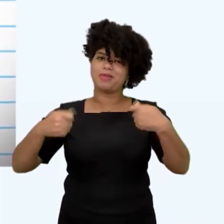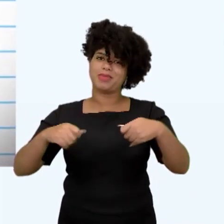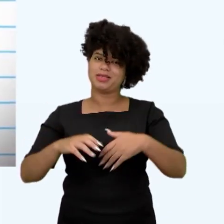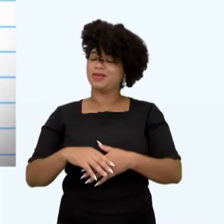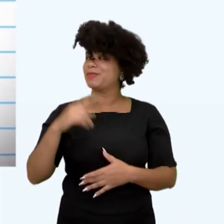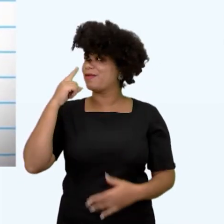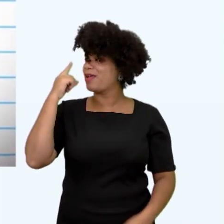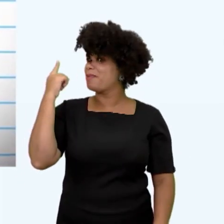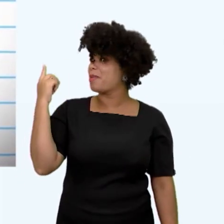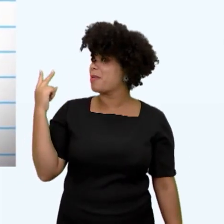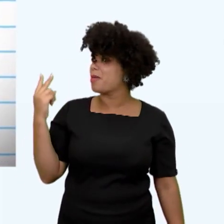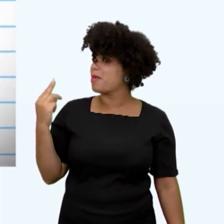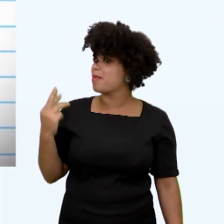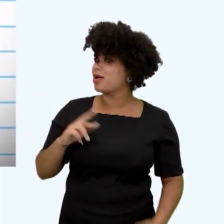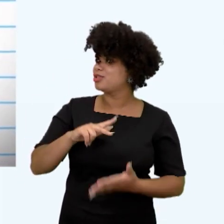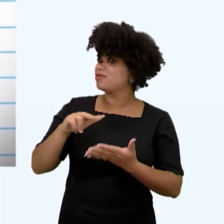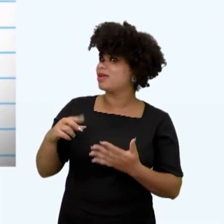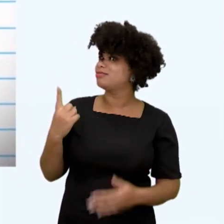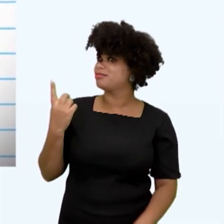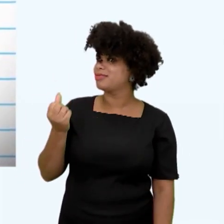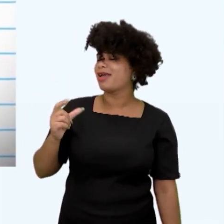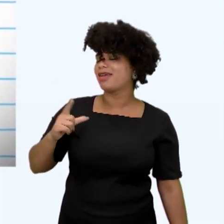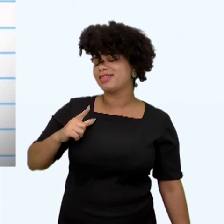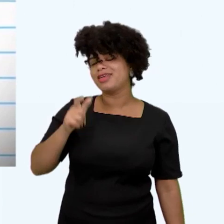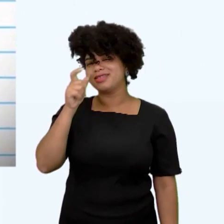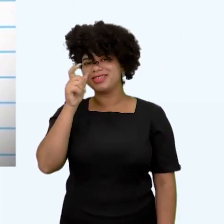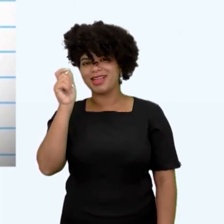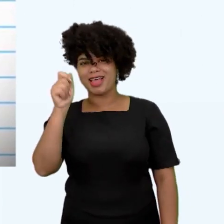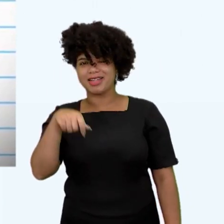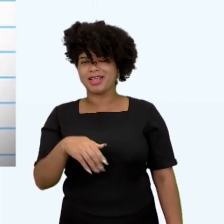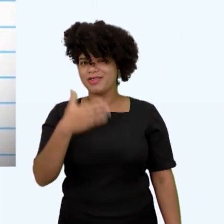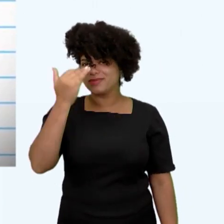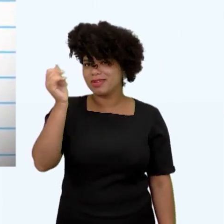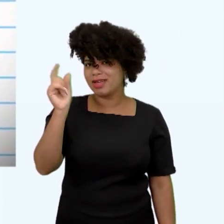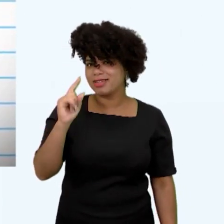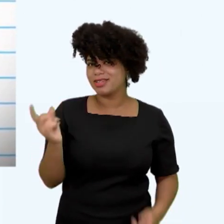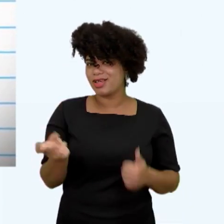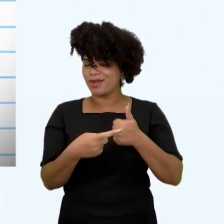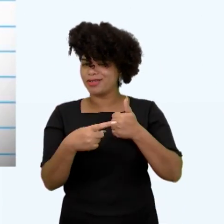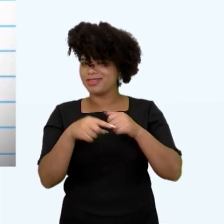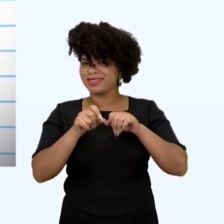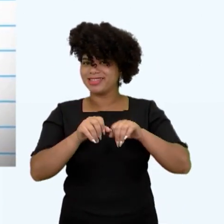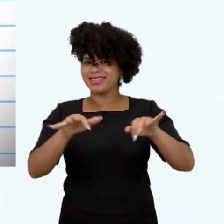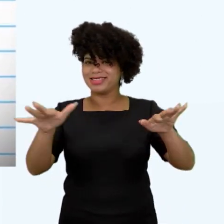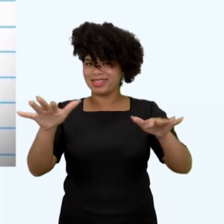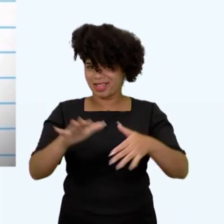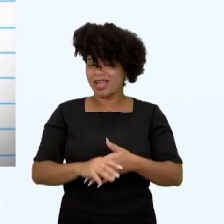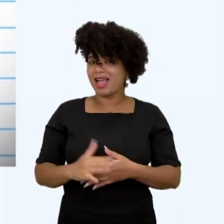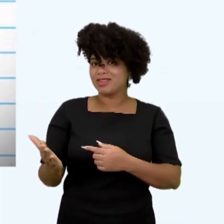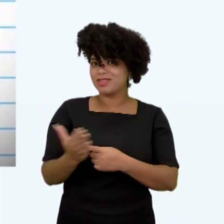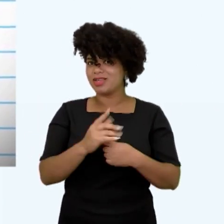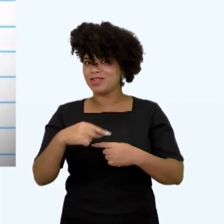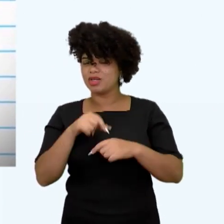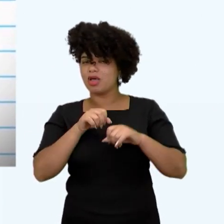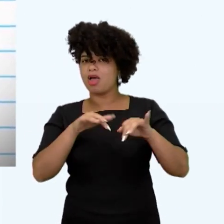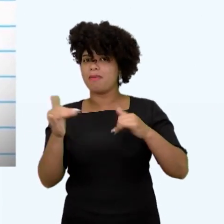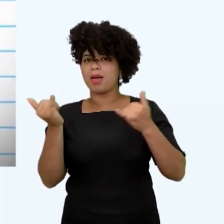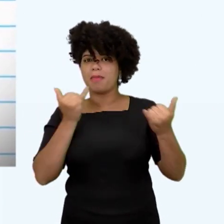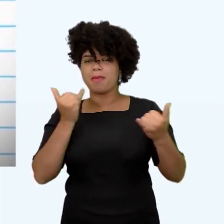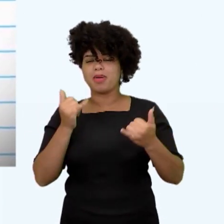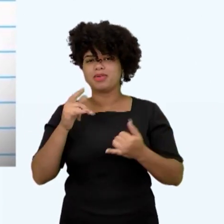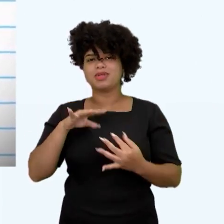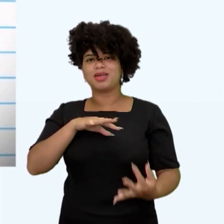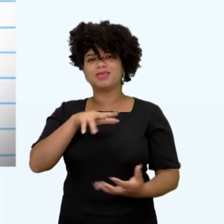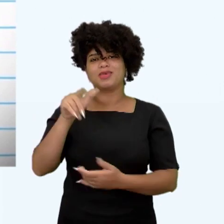deixe de conferir os outros 16 objetivos no nosso canal. Ah, não esquece de curtir e compartilhar. Isso vai nos ajudar a disseminar informação